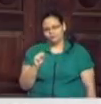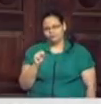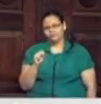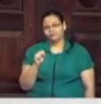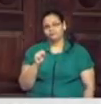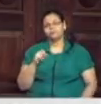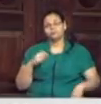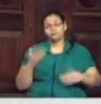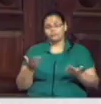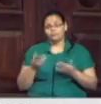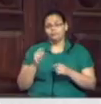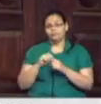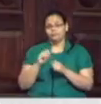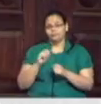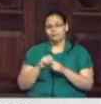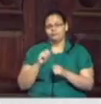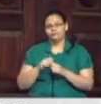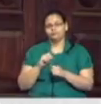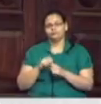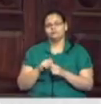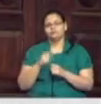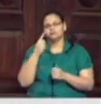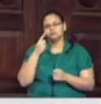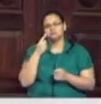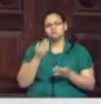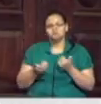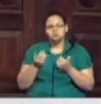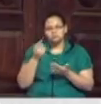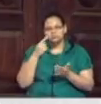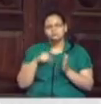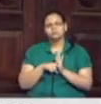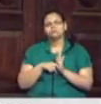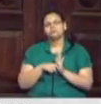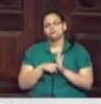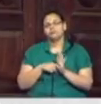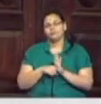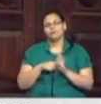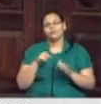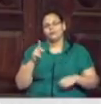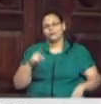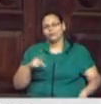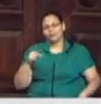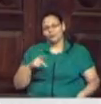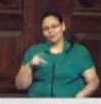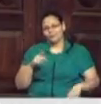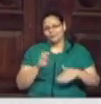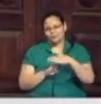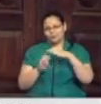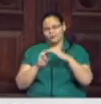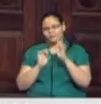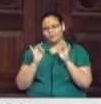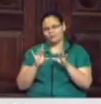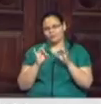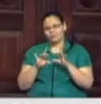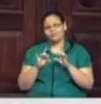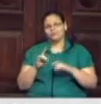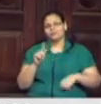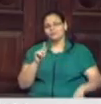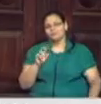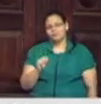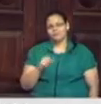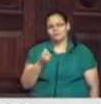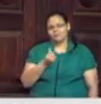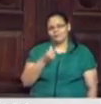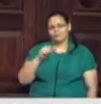gente faz esse levantamento e a Petrobras vende o gás a 6,7 dólares,